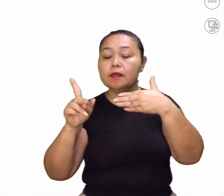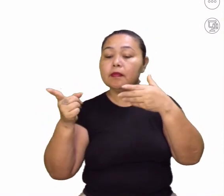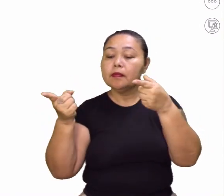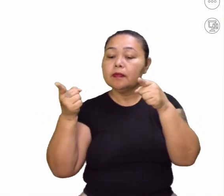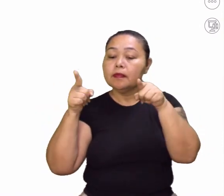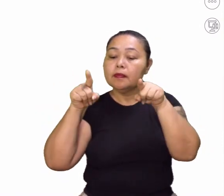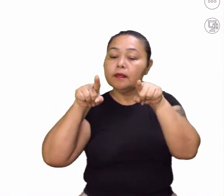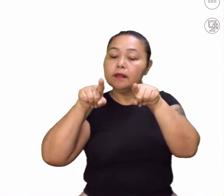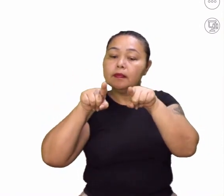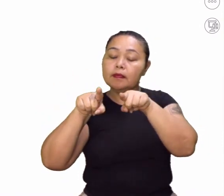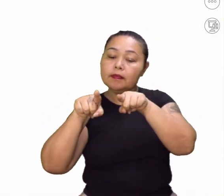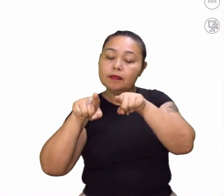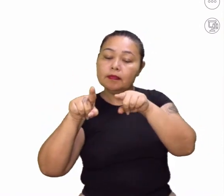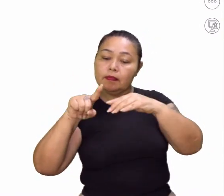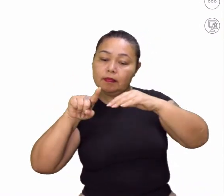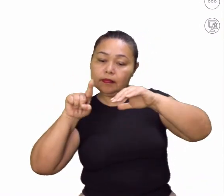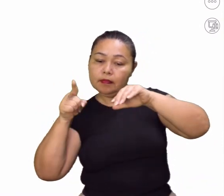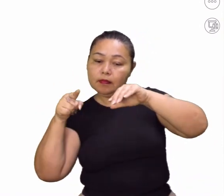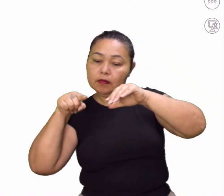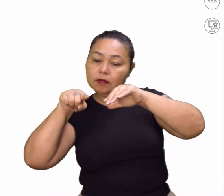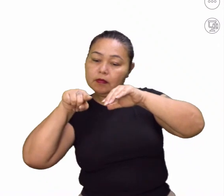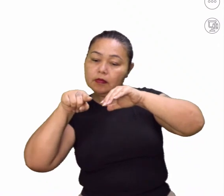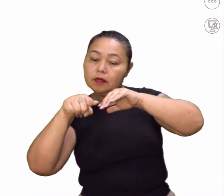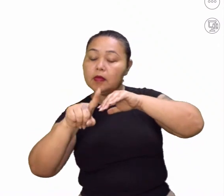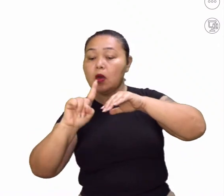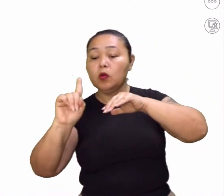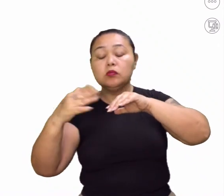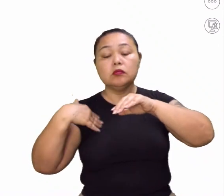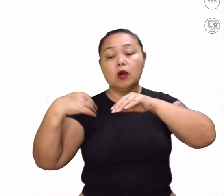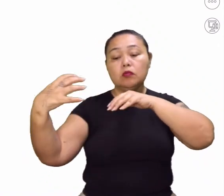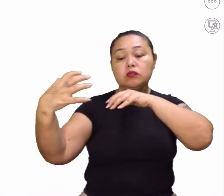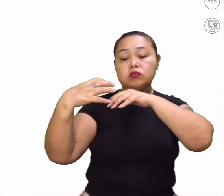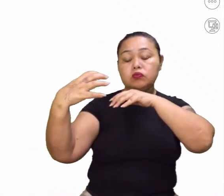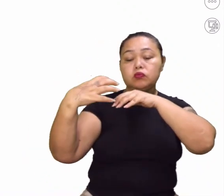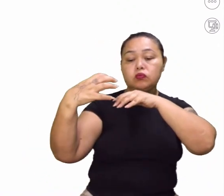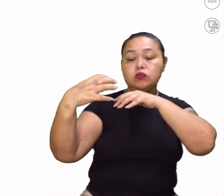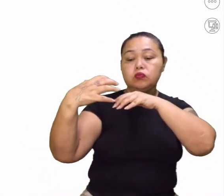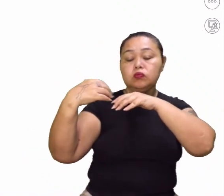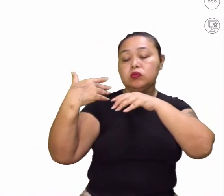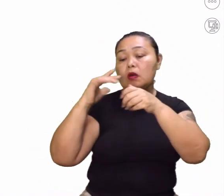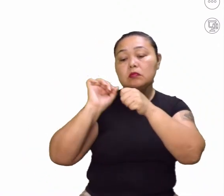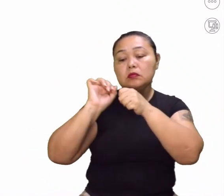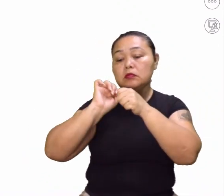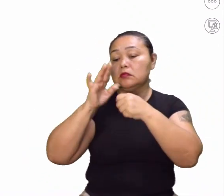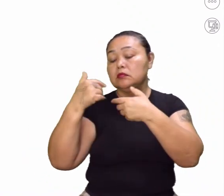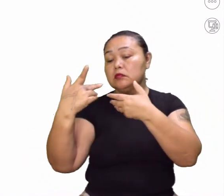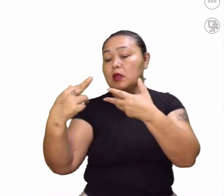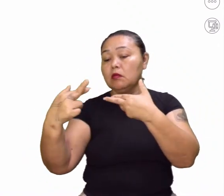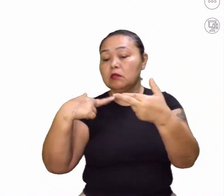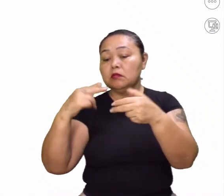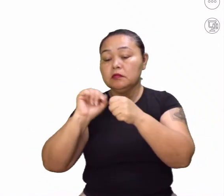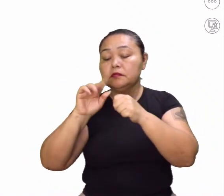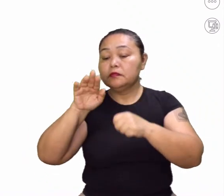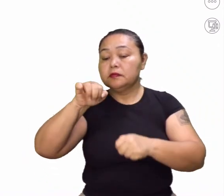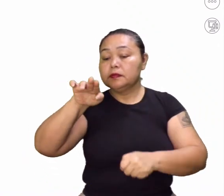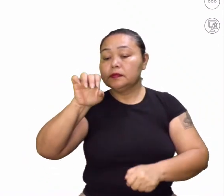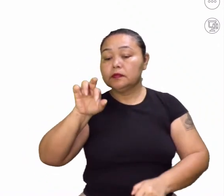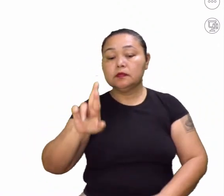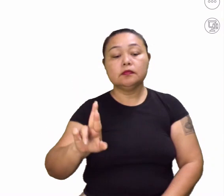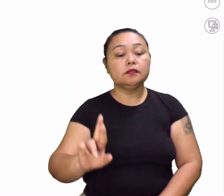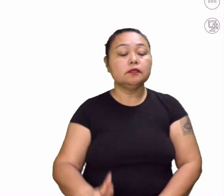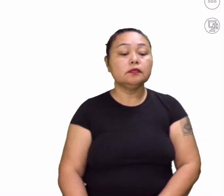maneira perpendicular, ou seja, não vai ter muita influência as estações do ano em relação à linha do Equador. Muito